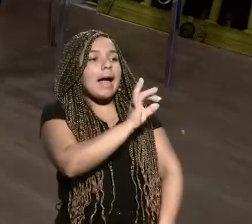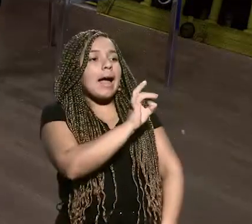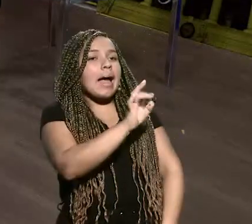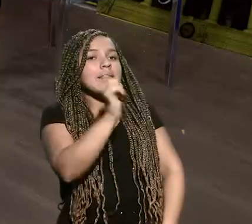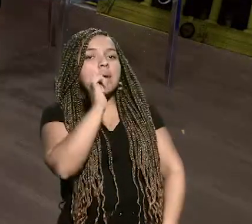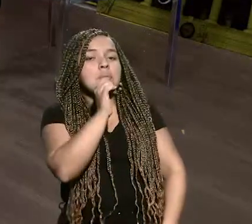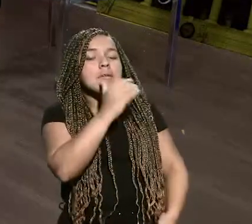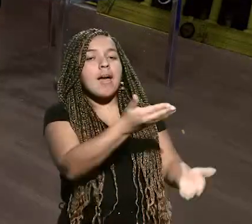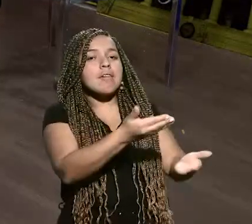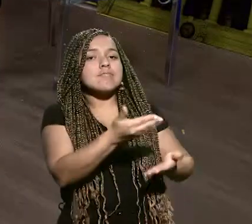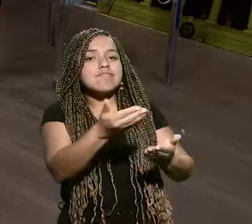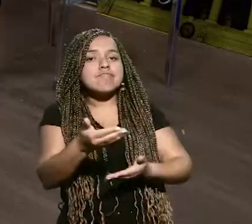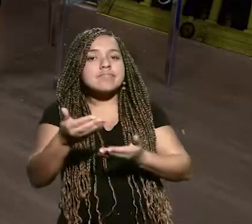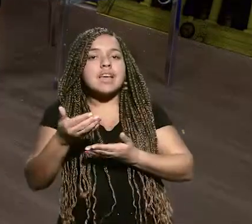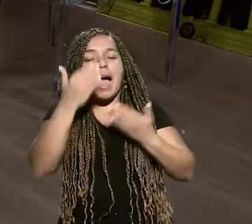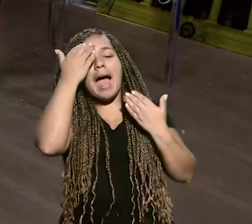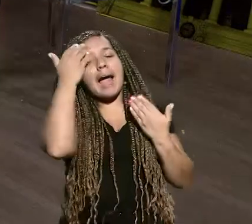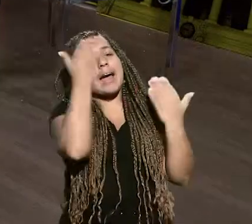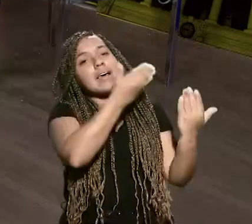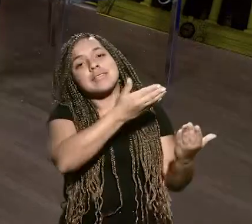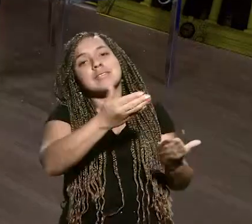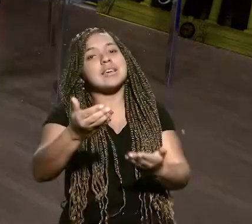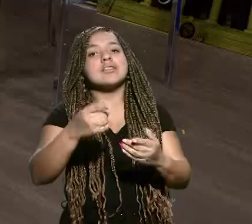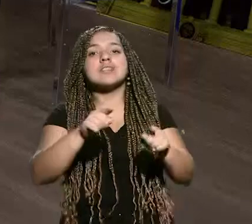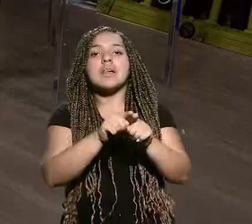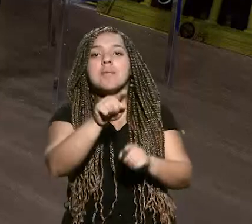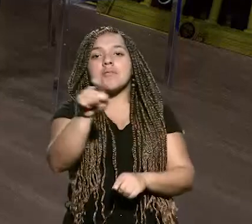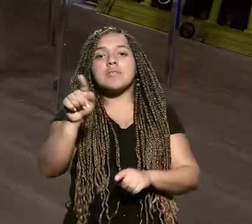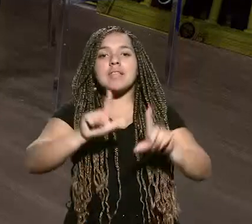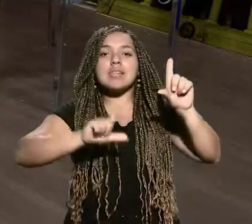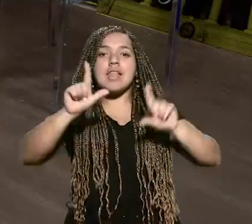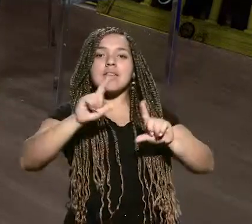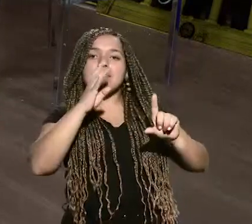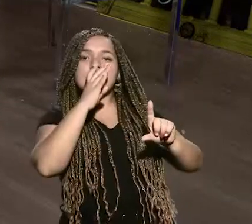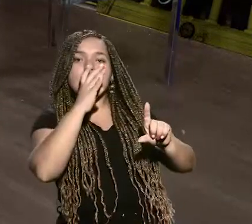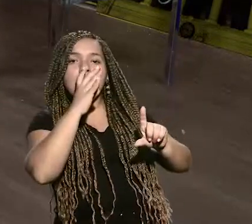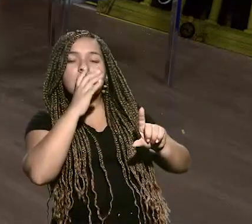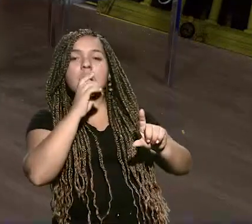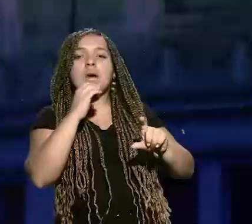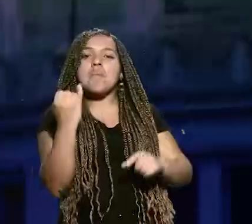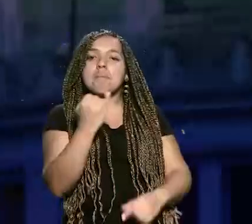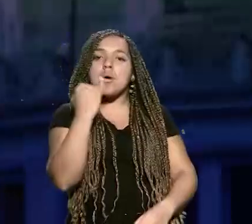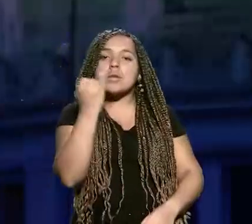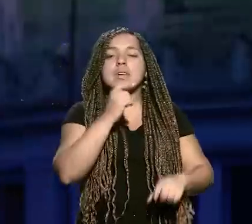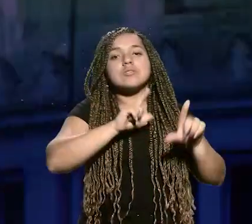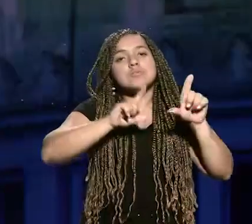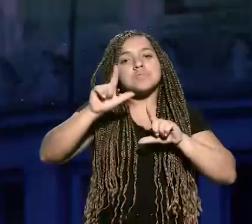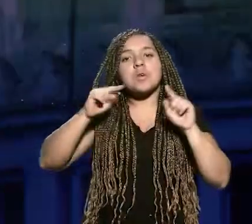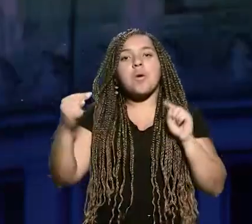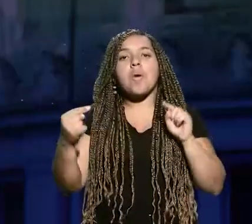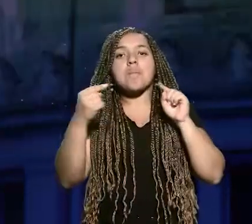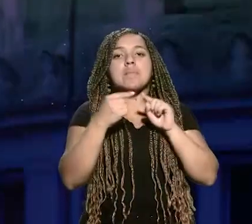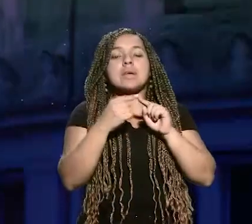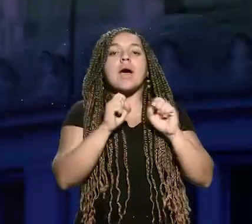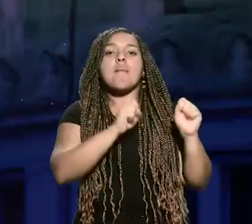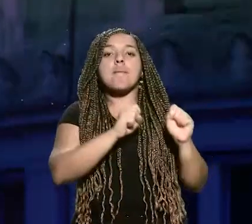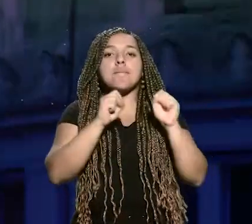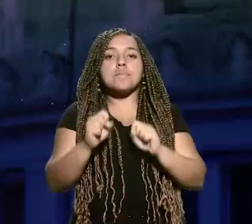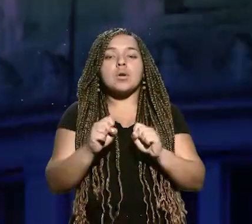preparado para lidar com essa diversidade, para lidar com afeto, para lidar com acolhimento. E é uma violência que